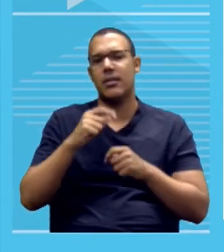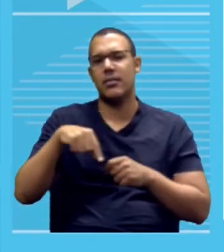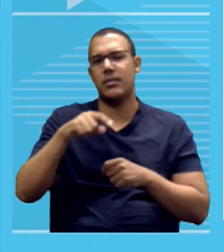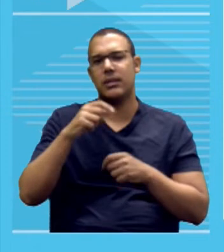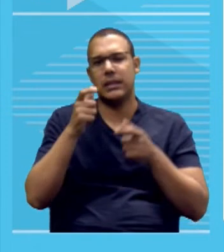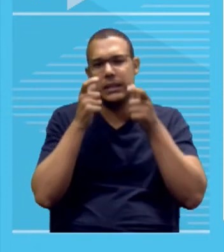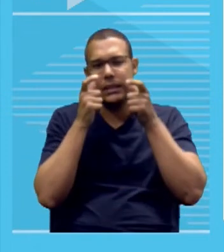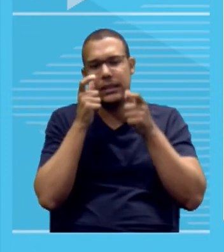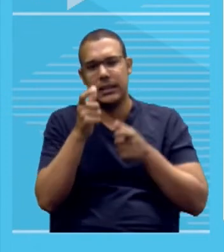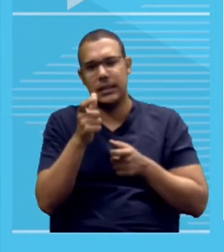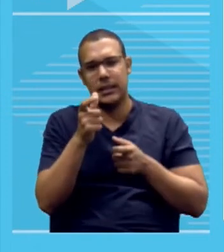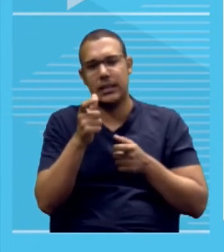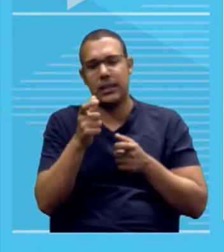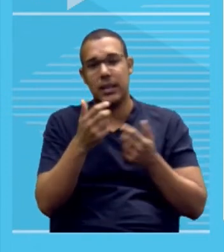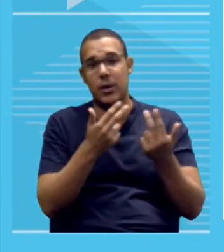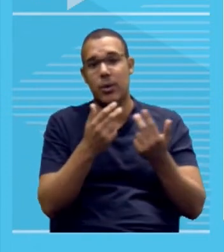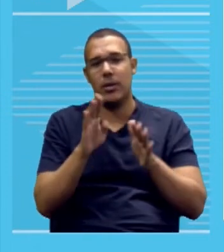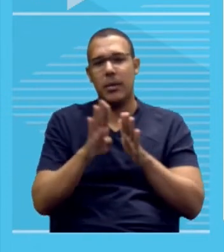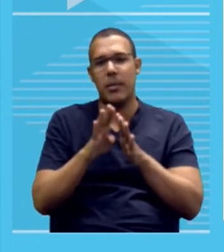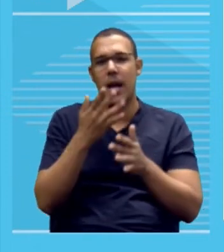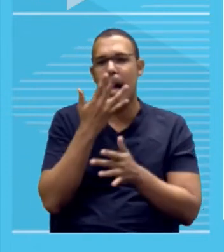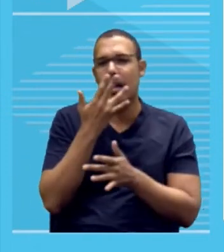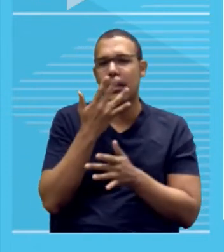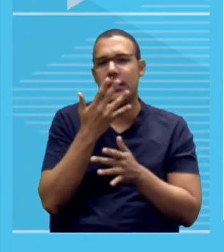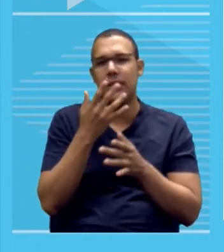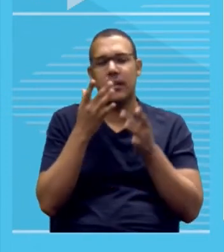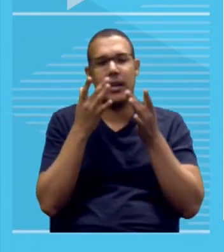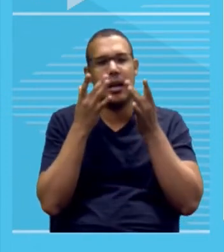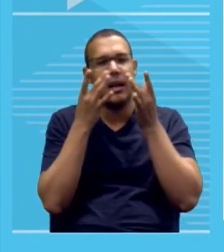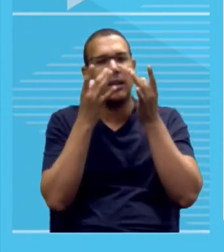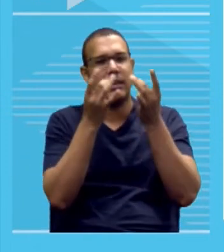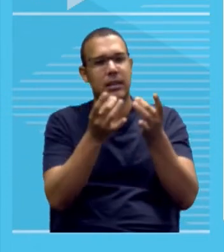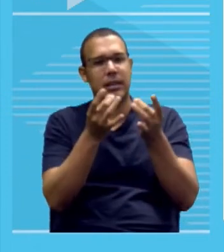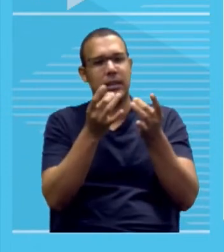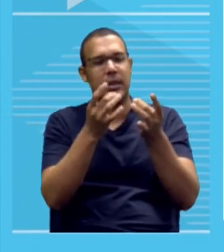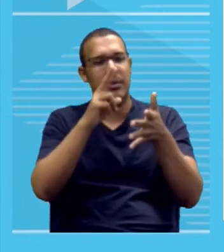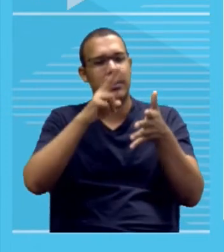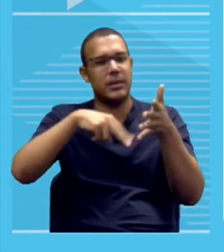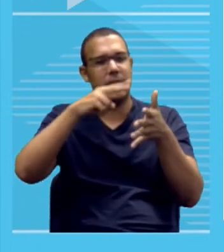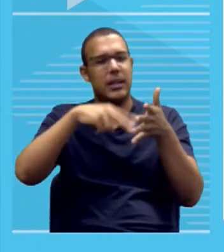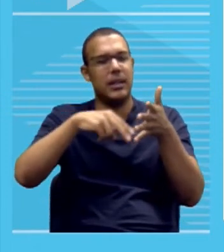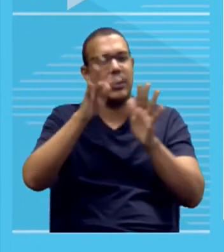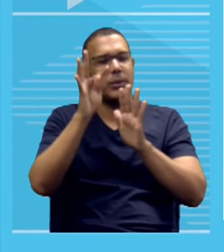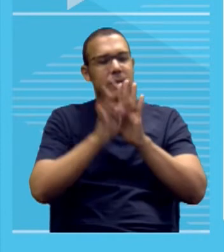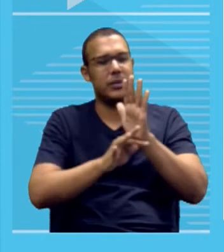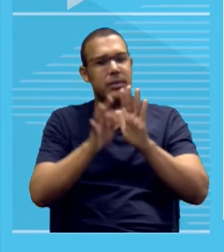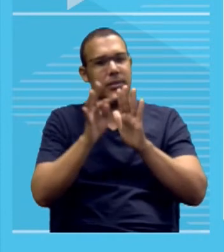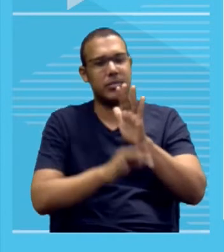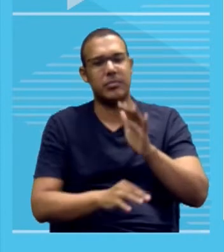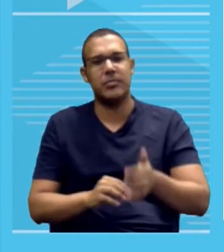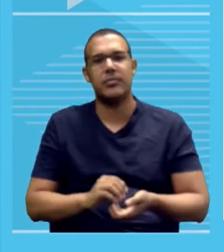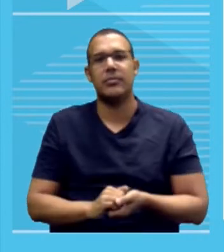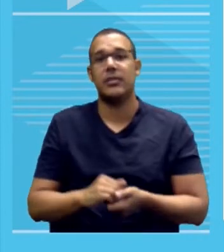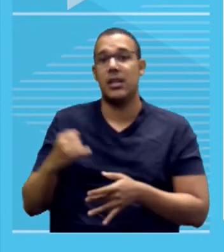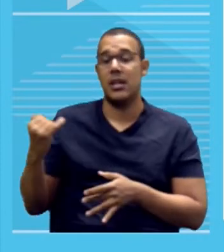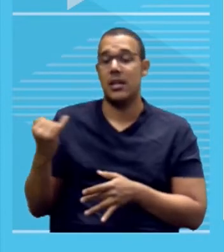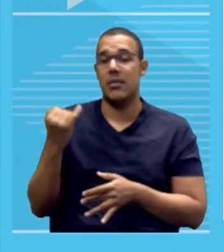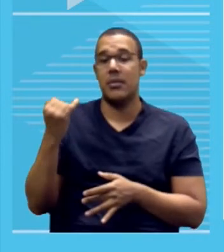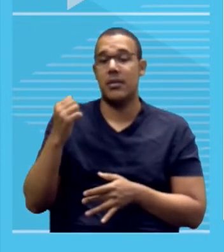mesma forma são as cores né gente atraindo para ler o texto isso é muito importante quando a gente pensa em